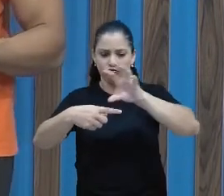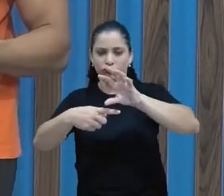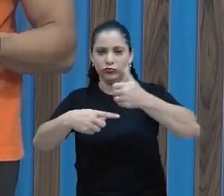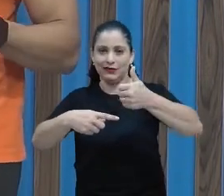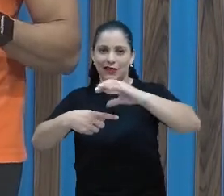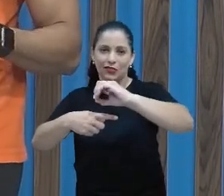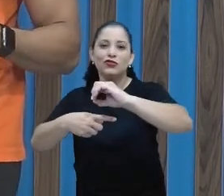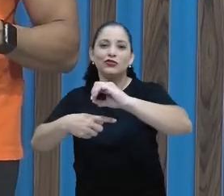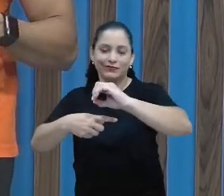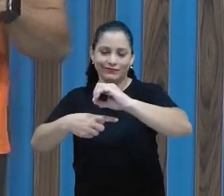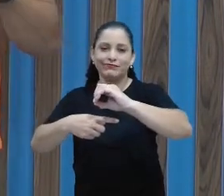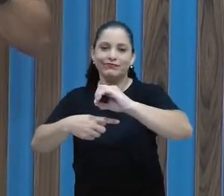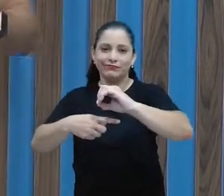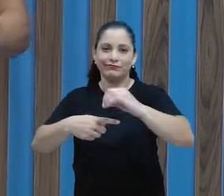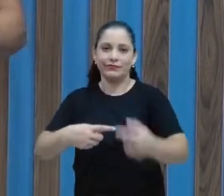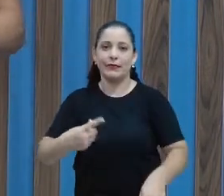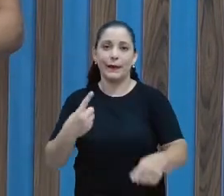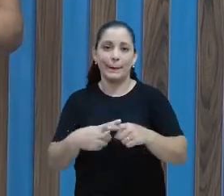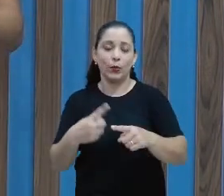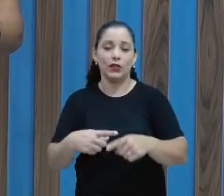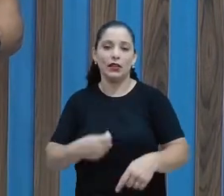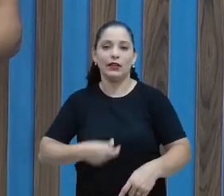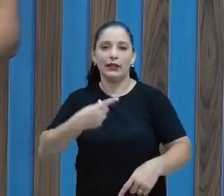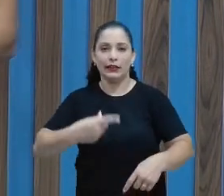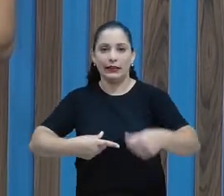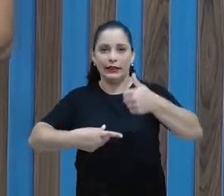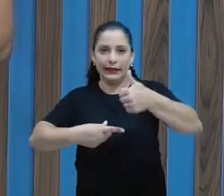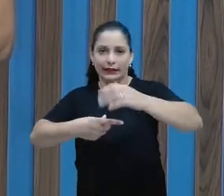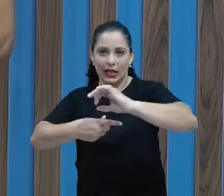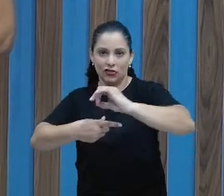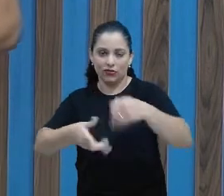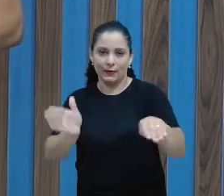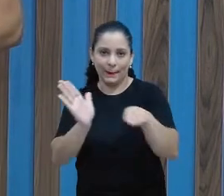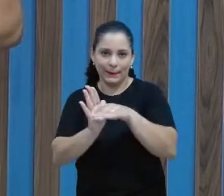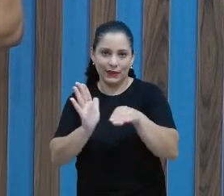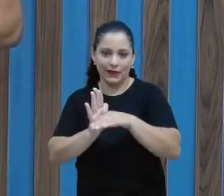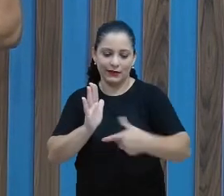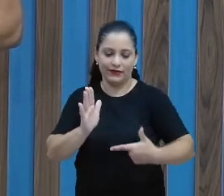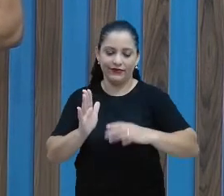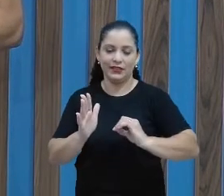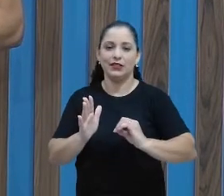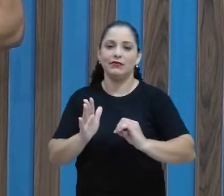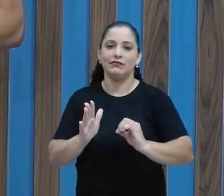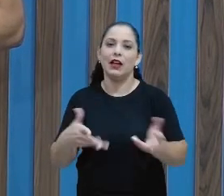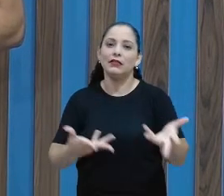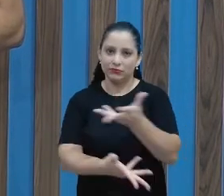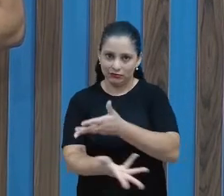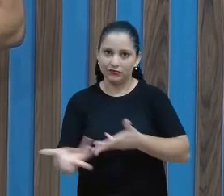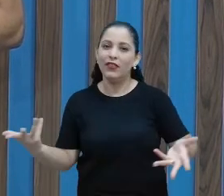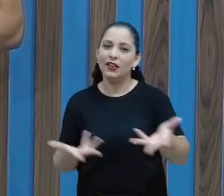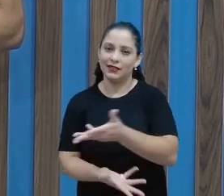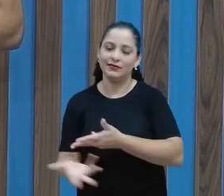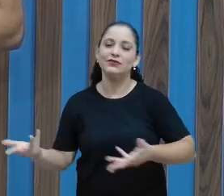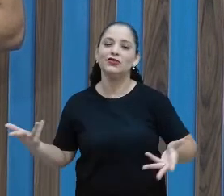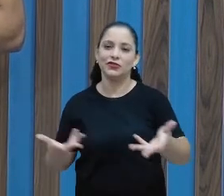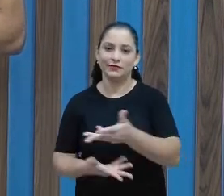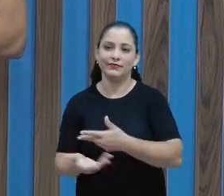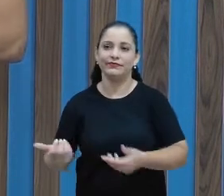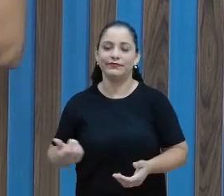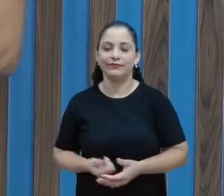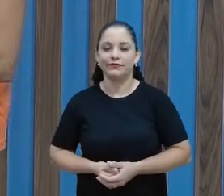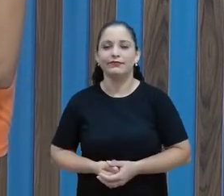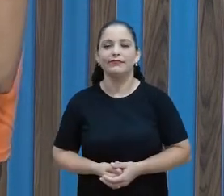de 20, e aí também seria uma fração equivalente a essas frações que estão colocadas aí mais